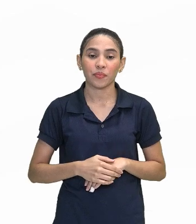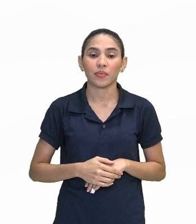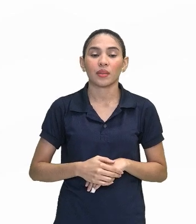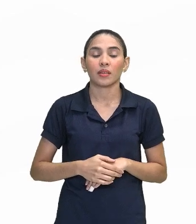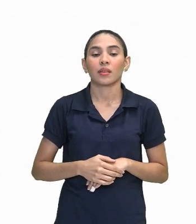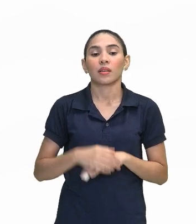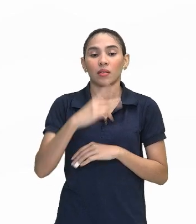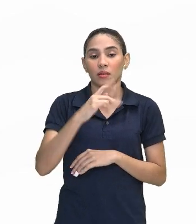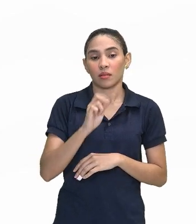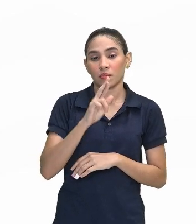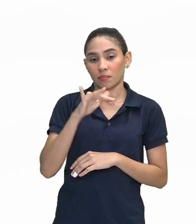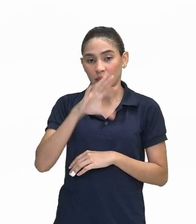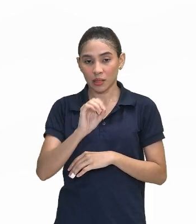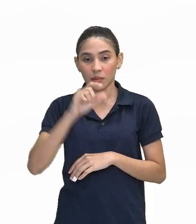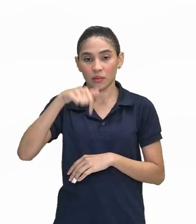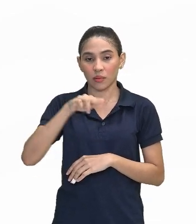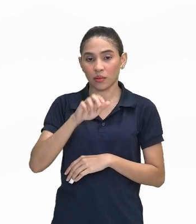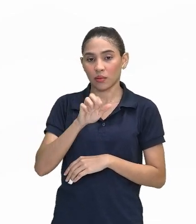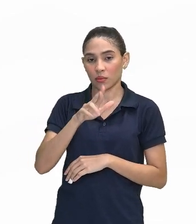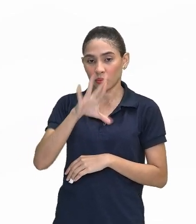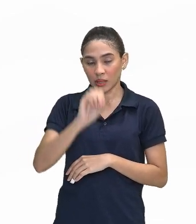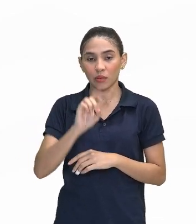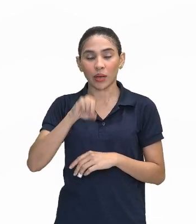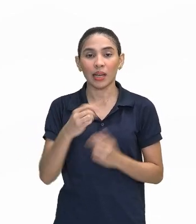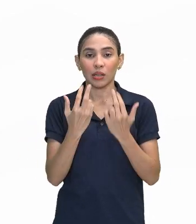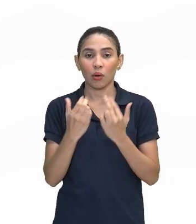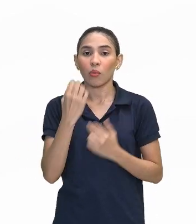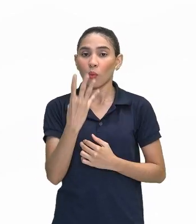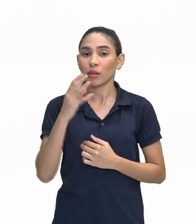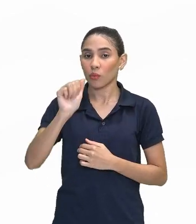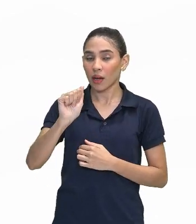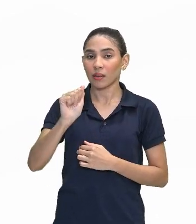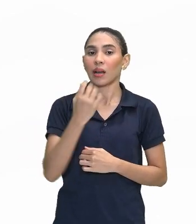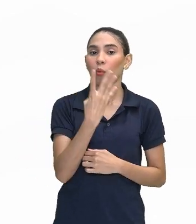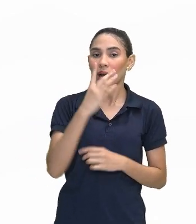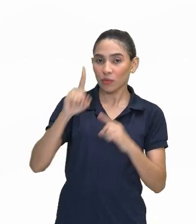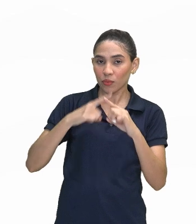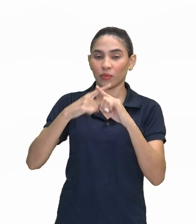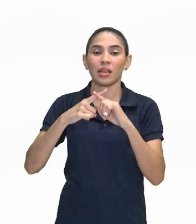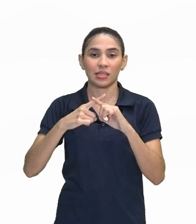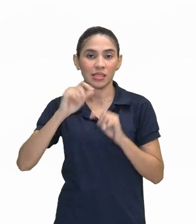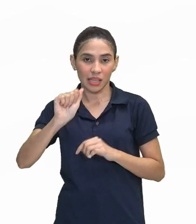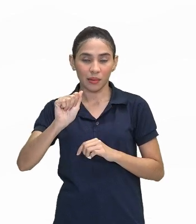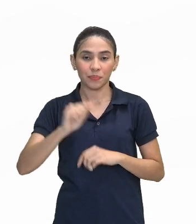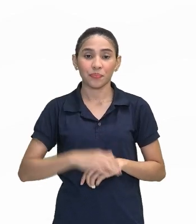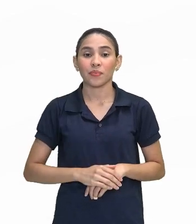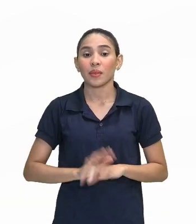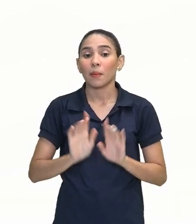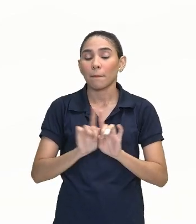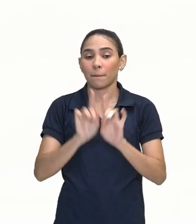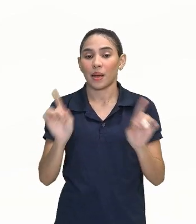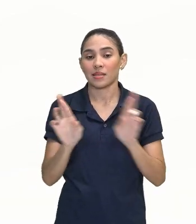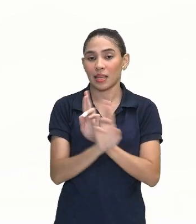diz que o perímetro do quadrado é igual a 4A. 4 vezes a medida do lado A. Em